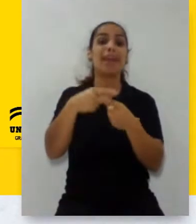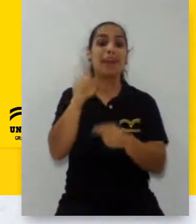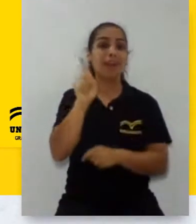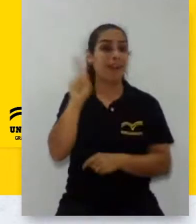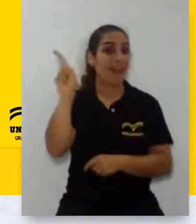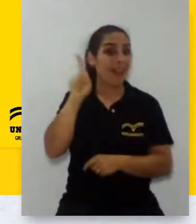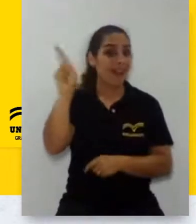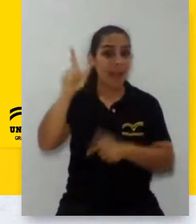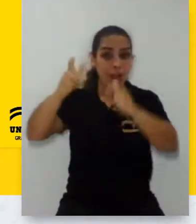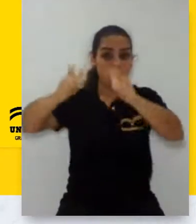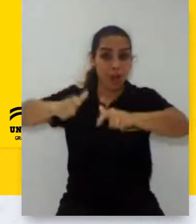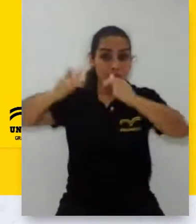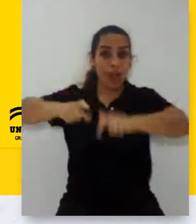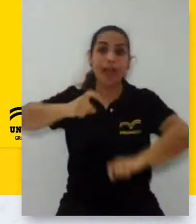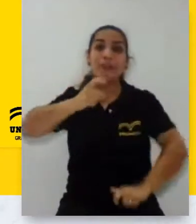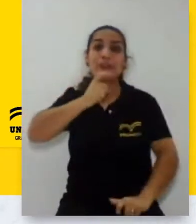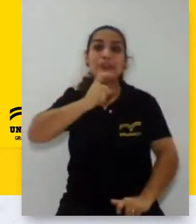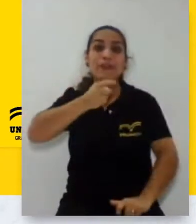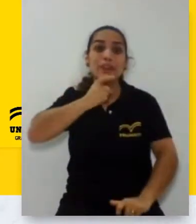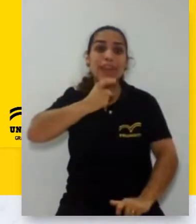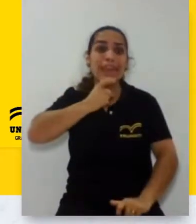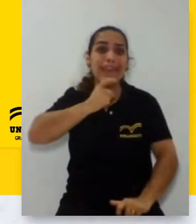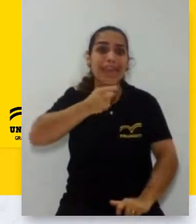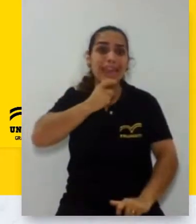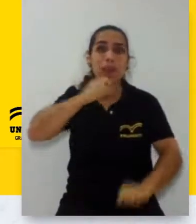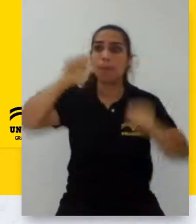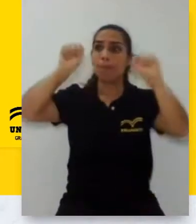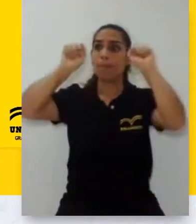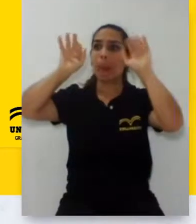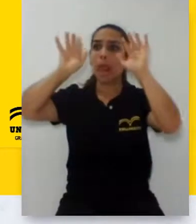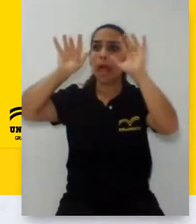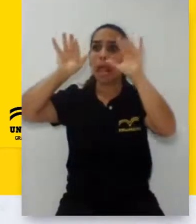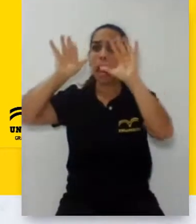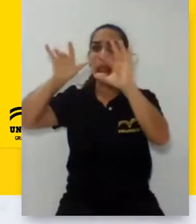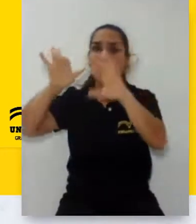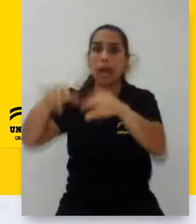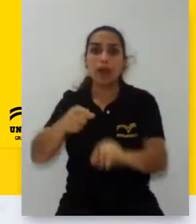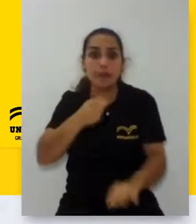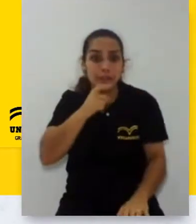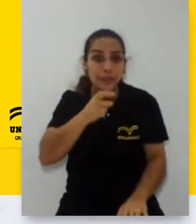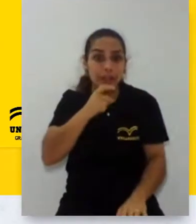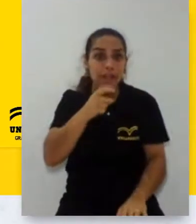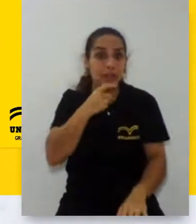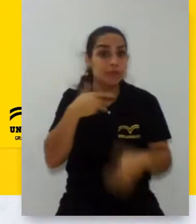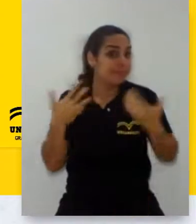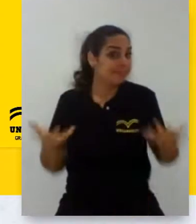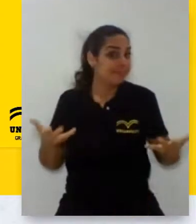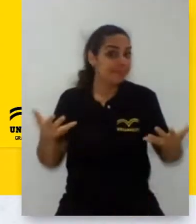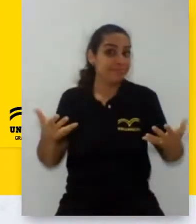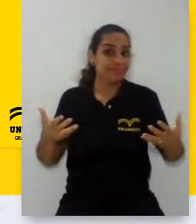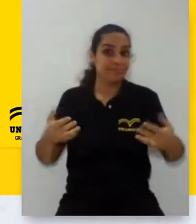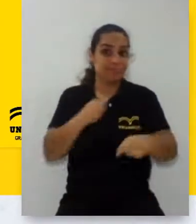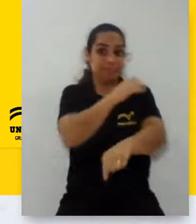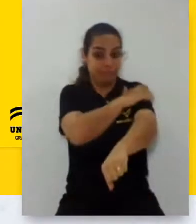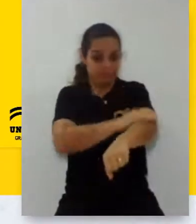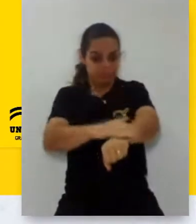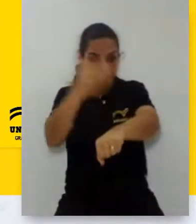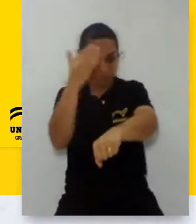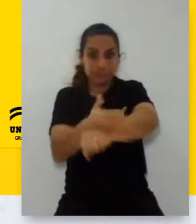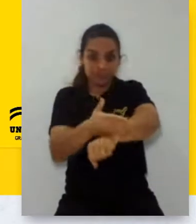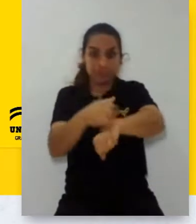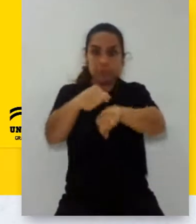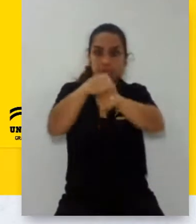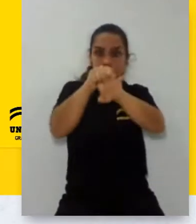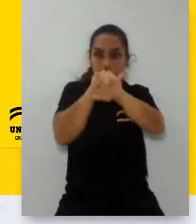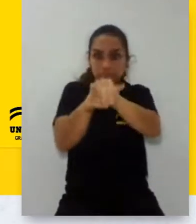boa parte do ano, é fria, né? Então, o que eu quero falar para vocês? Tem pessoas que pensam assim, eu vou colocar um